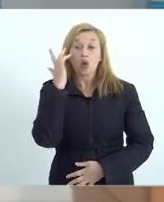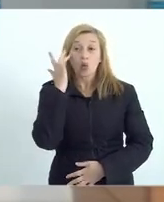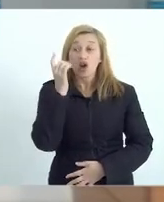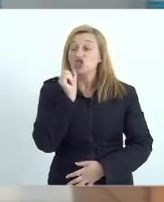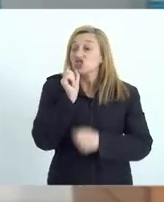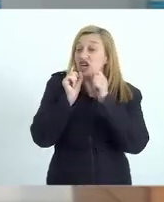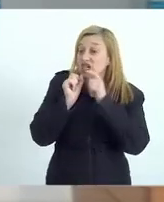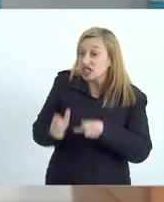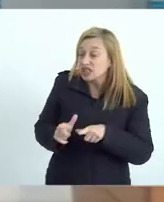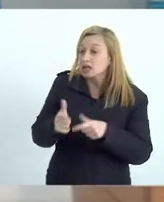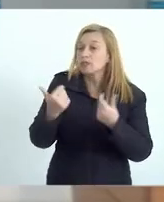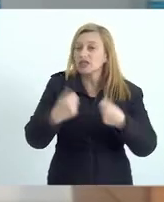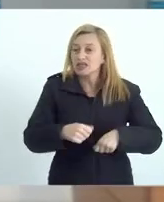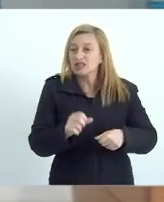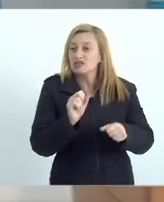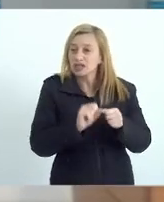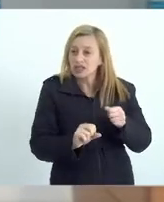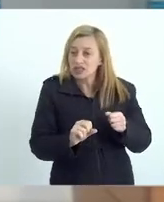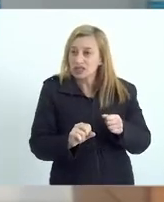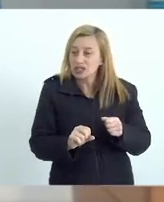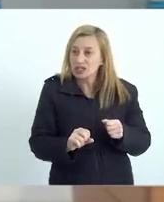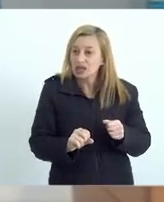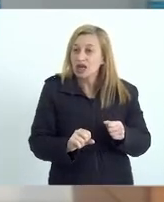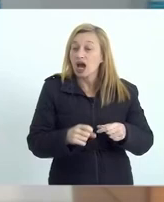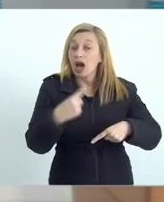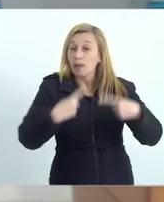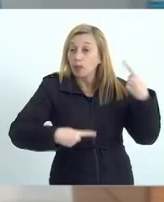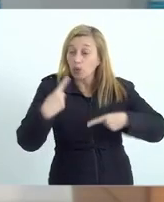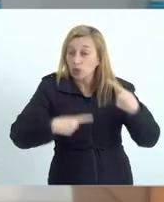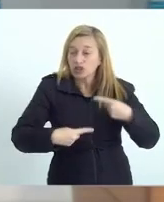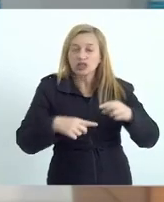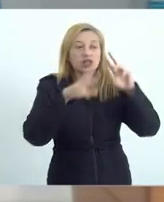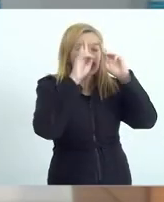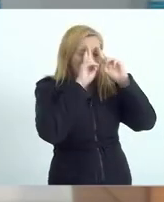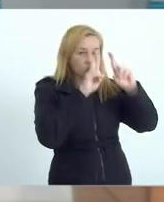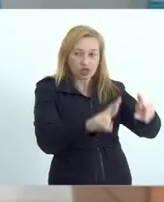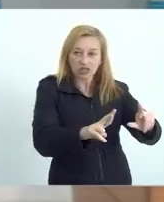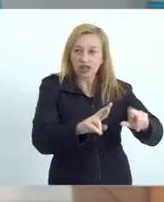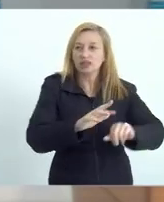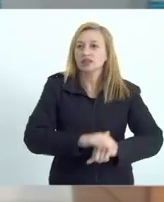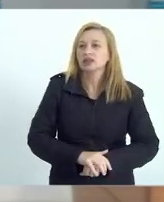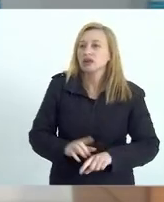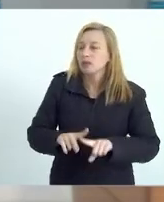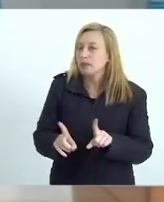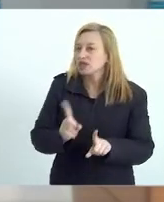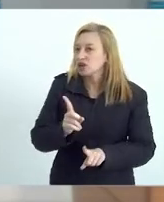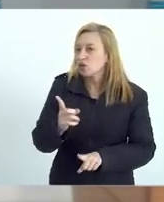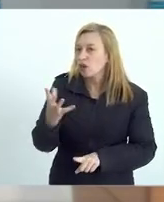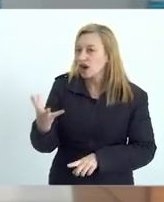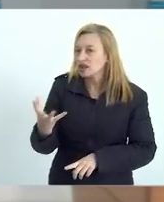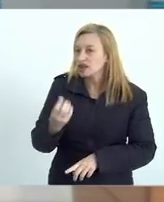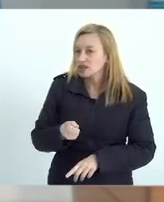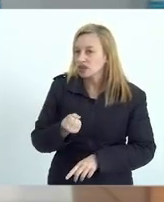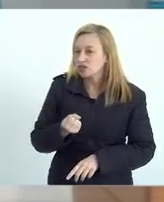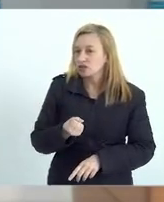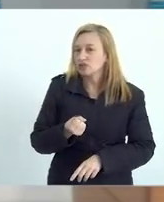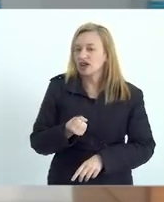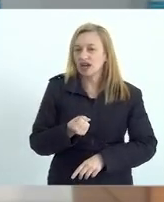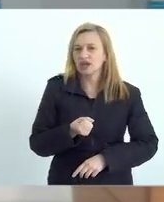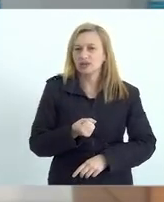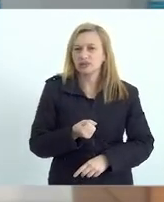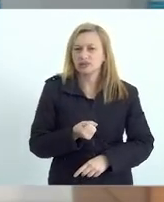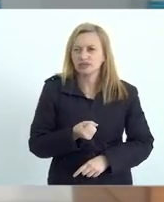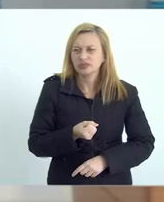acho que a crítica ela tem que ser feita a política tem que ser respeitada mas eu não aceito que venham